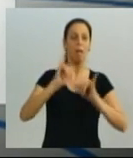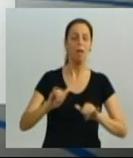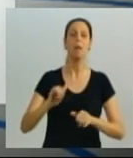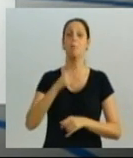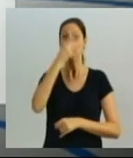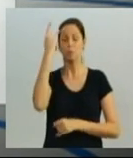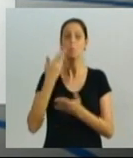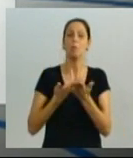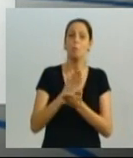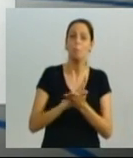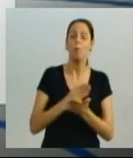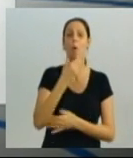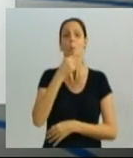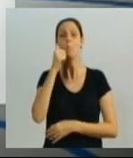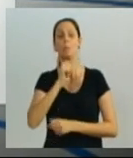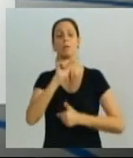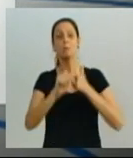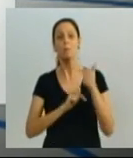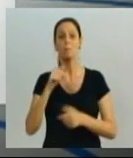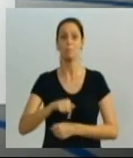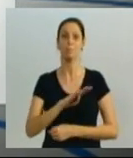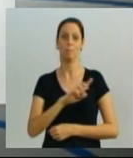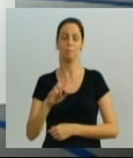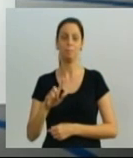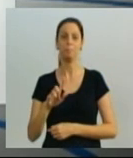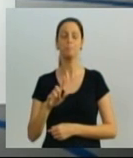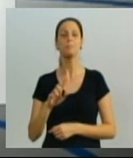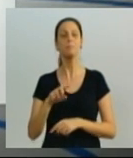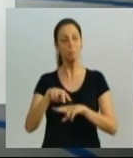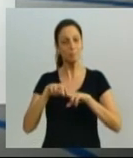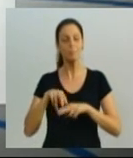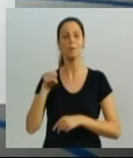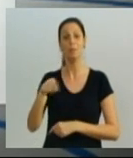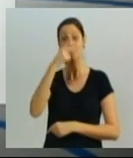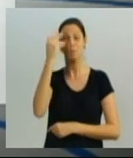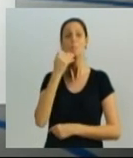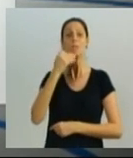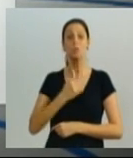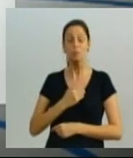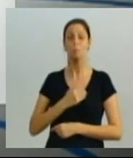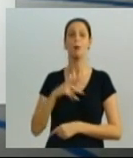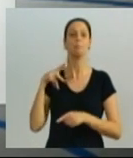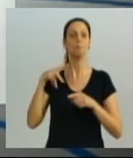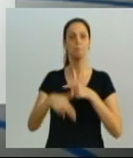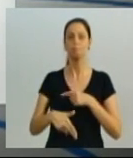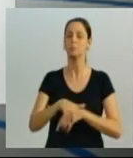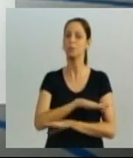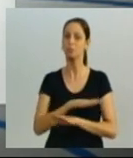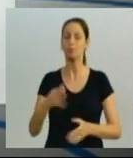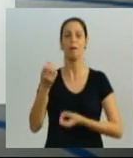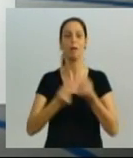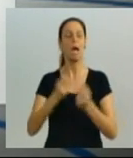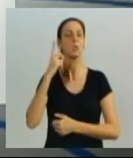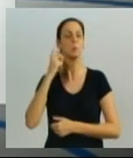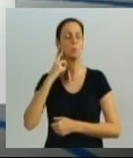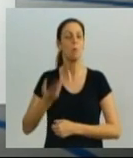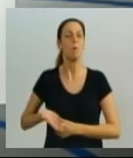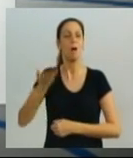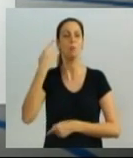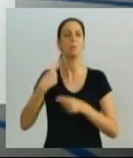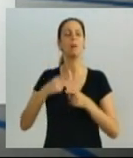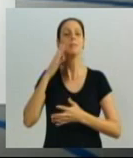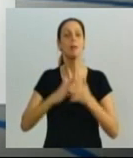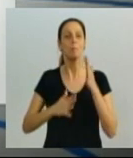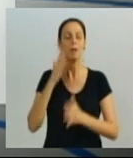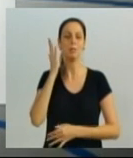que trabalham na cidade de Blumenau. A partir de pedido deles que nós fizemos isto. Tá? E, como eu disse, esse uso de som aqui,